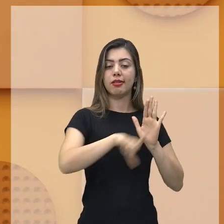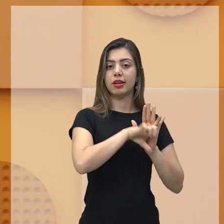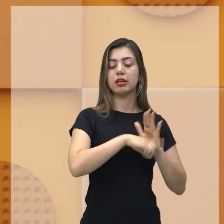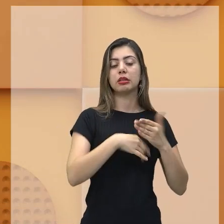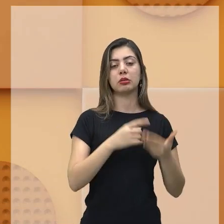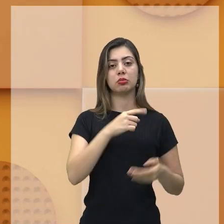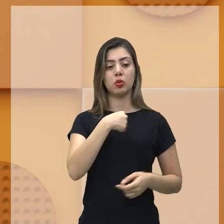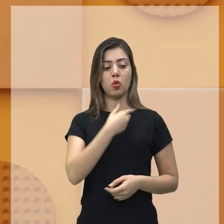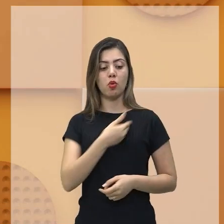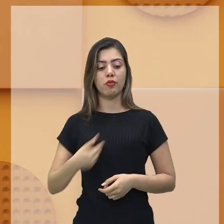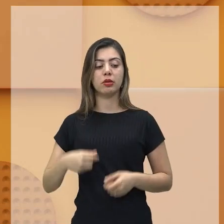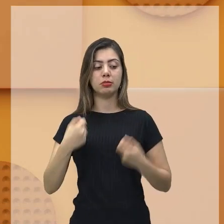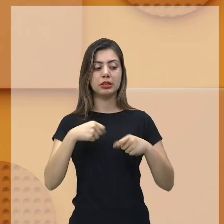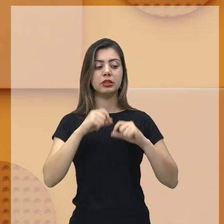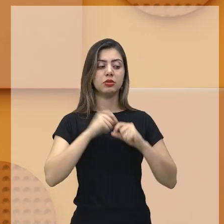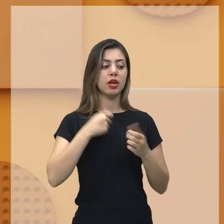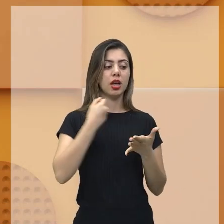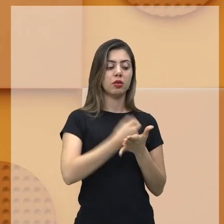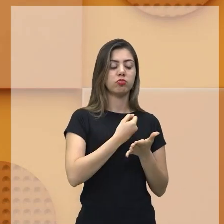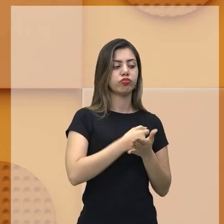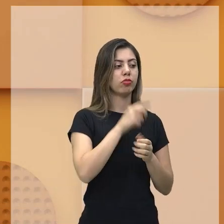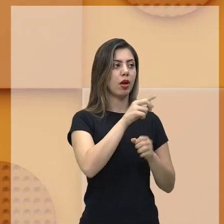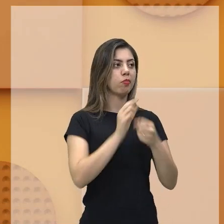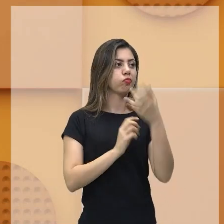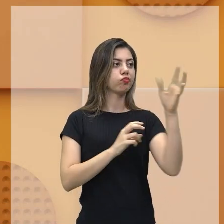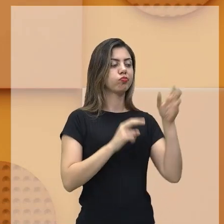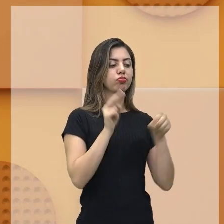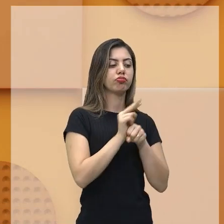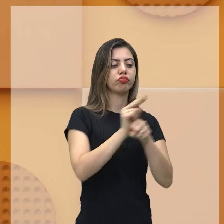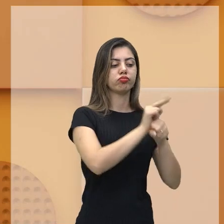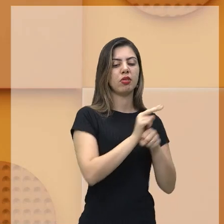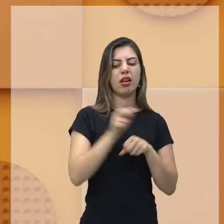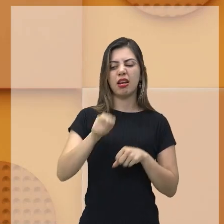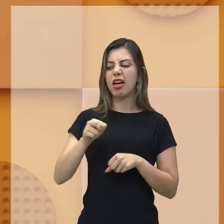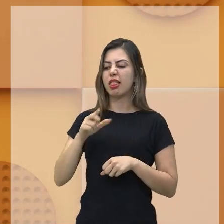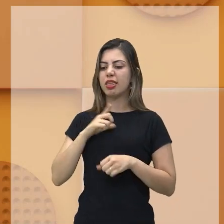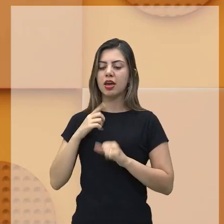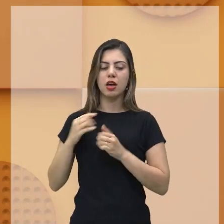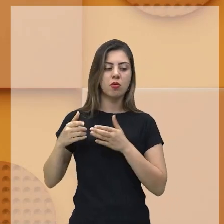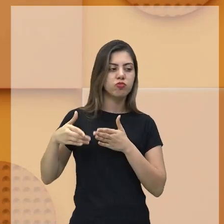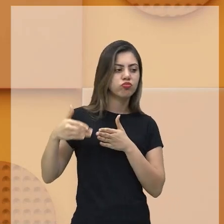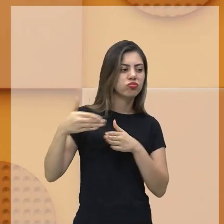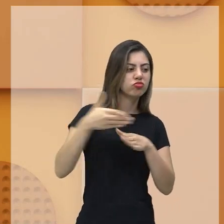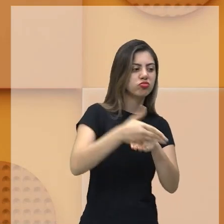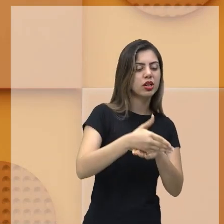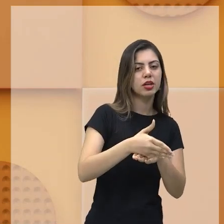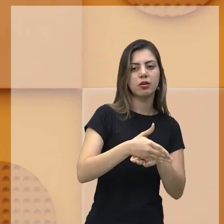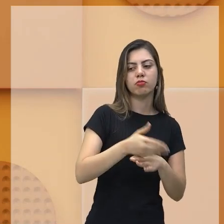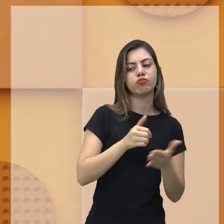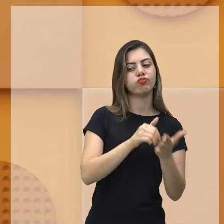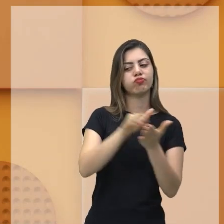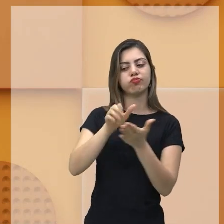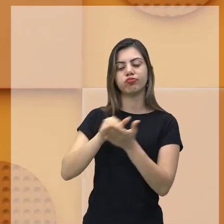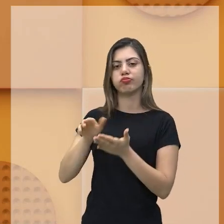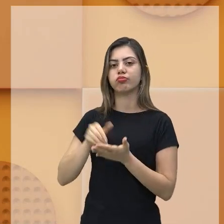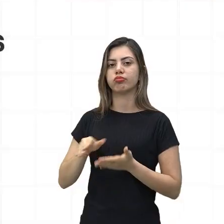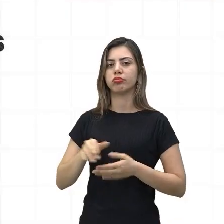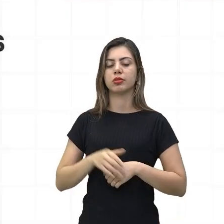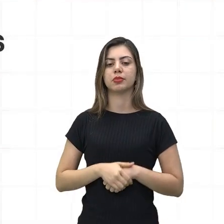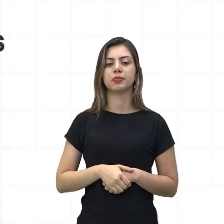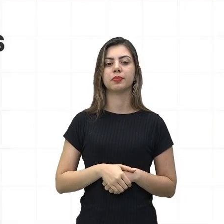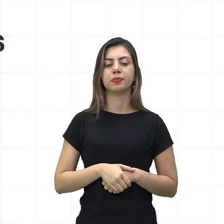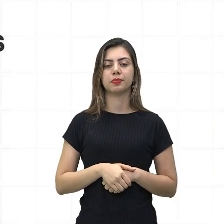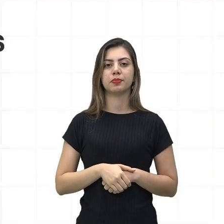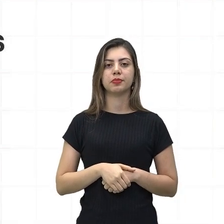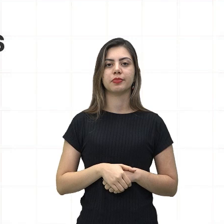preservação e expulsar todo e qualquer minerador que se atrever, porventura, a adentrar no território indígena. Vamos